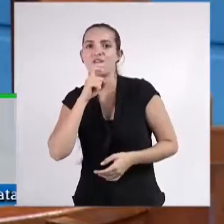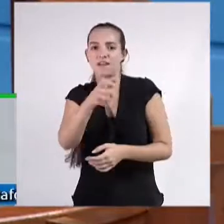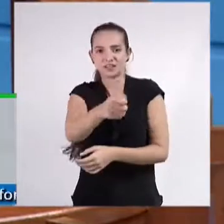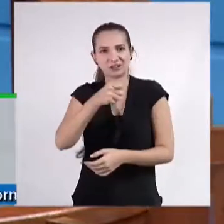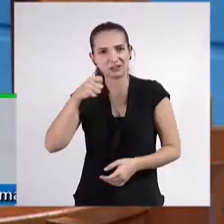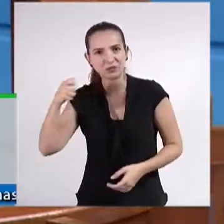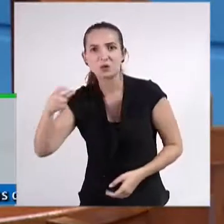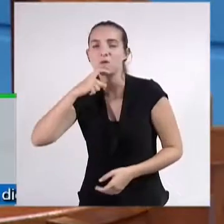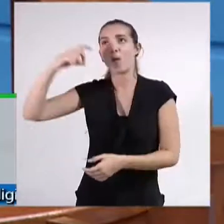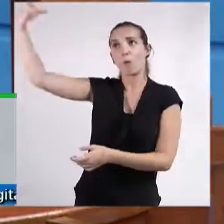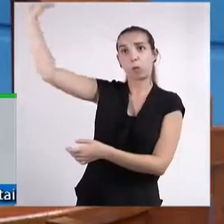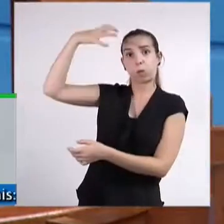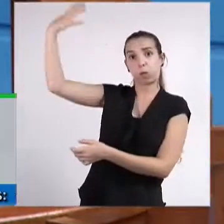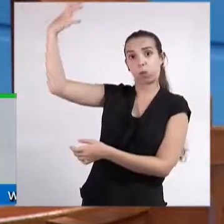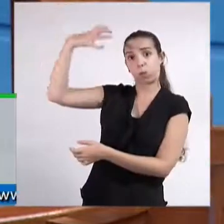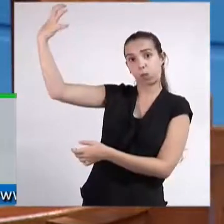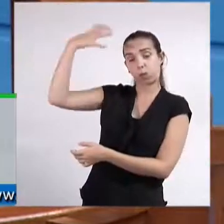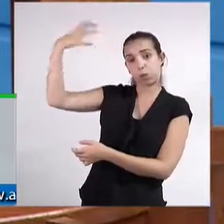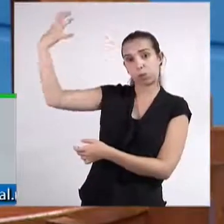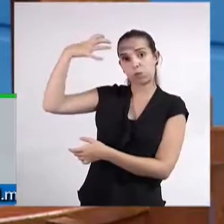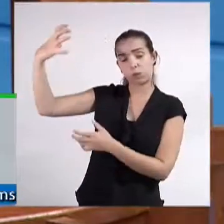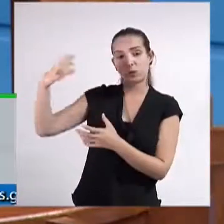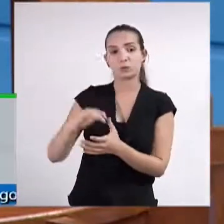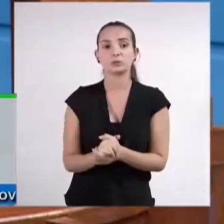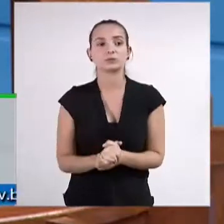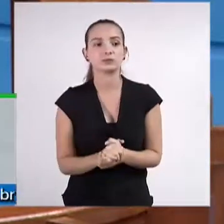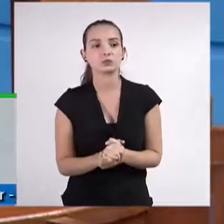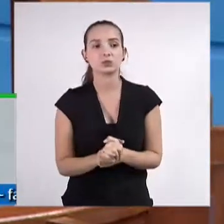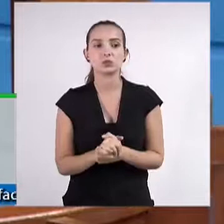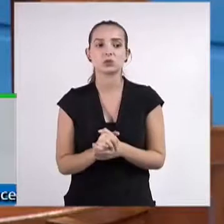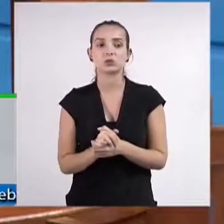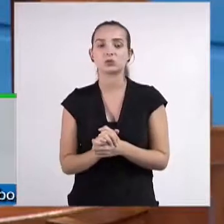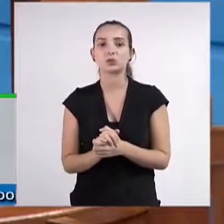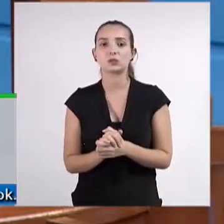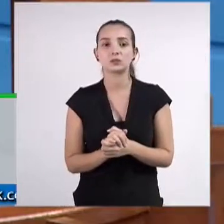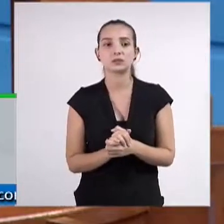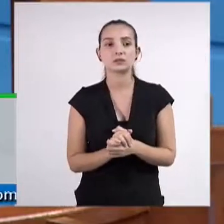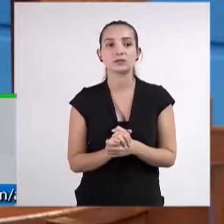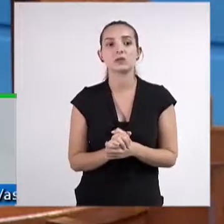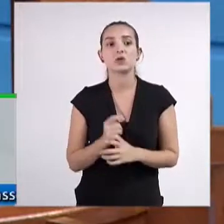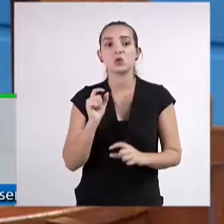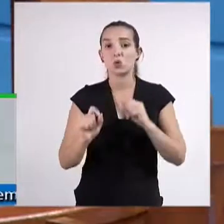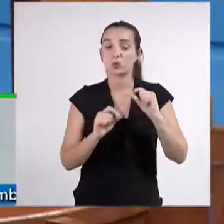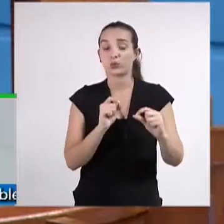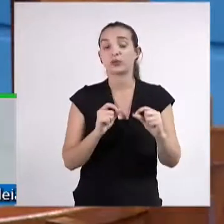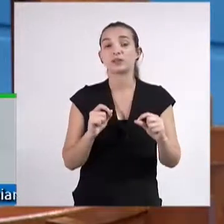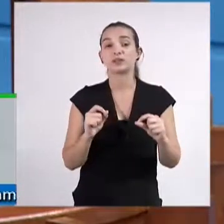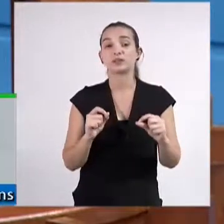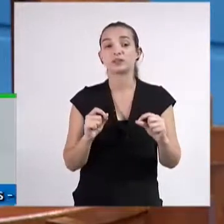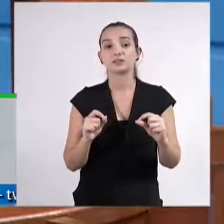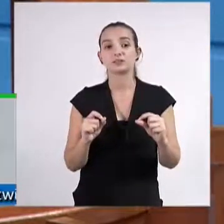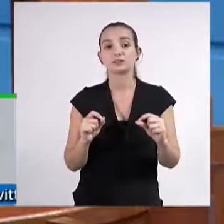geladeira, ar-condicionado, têm que aumentar